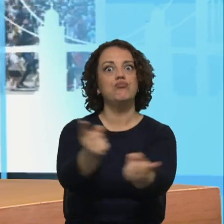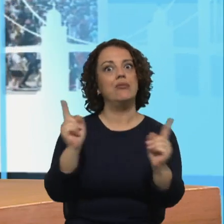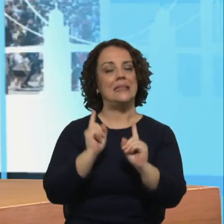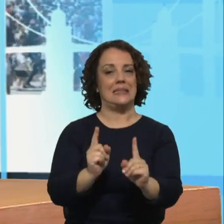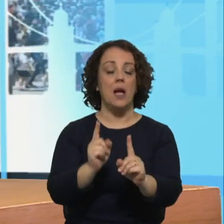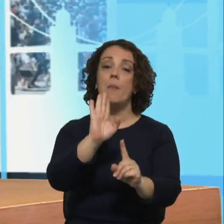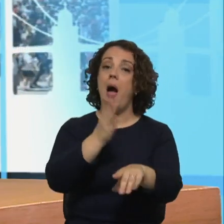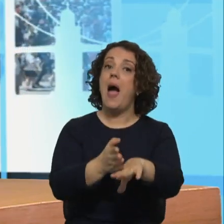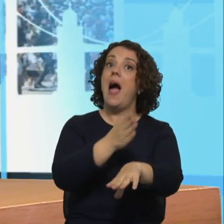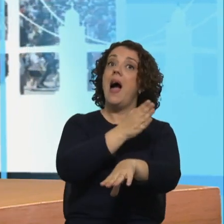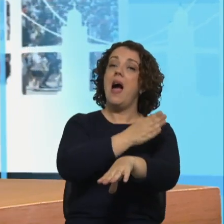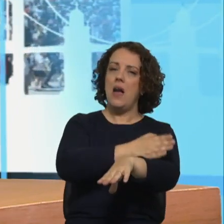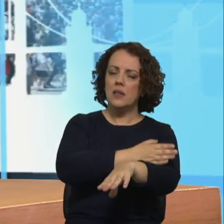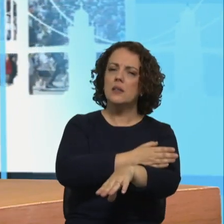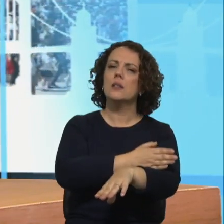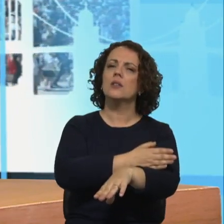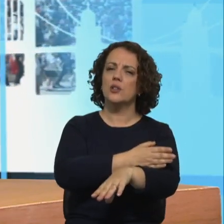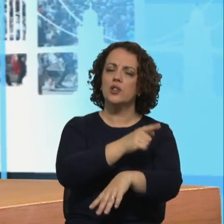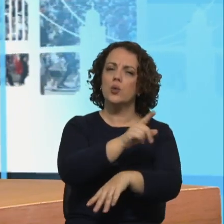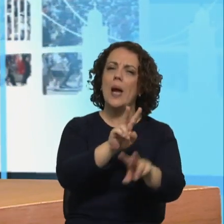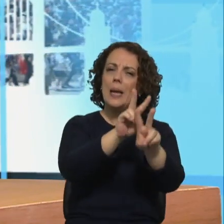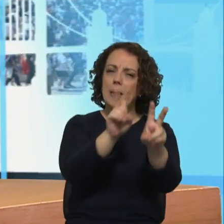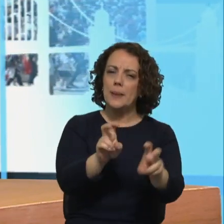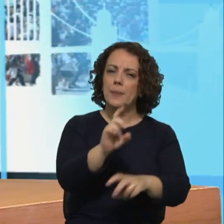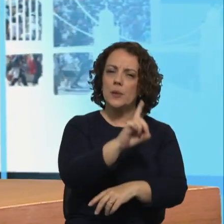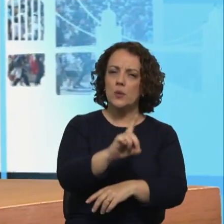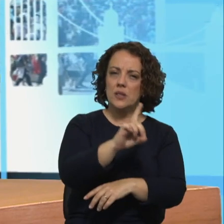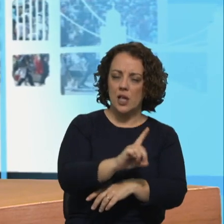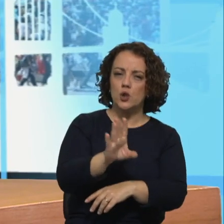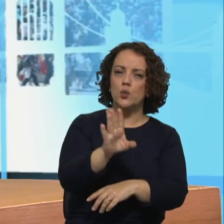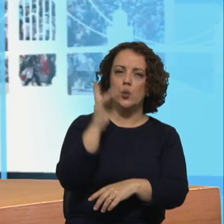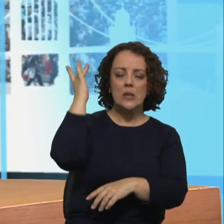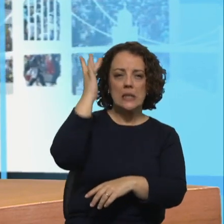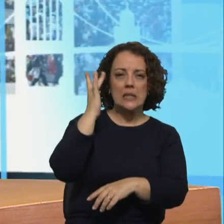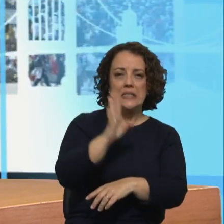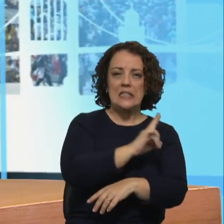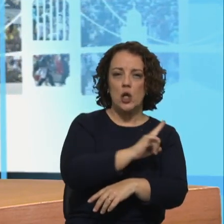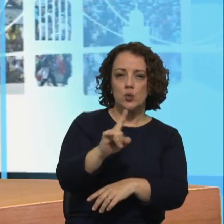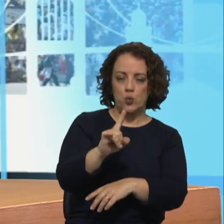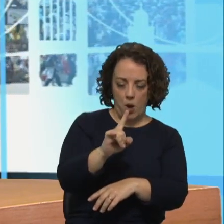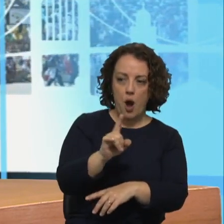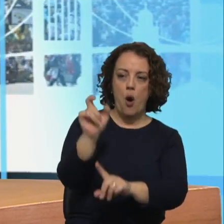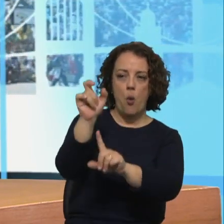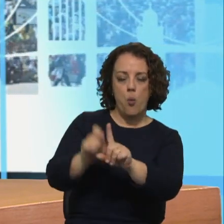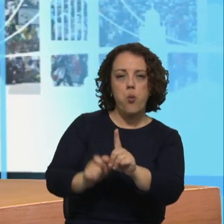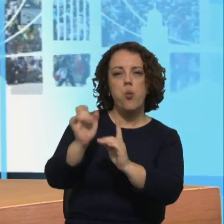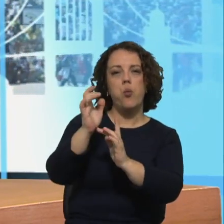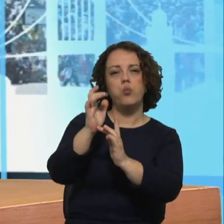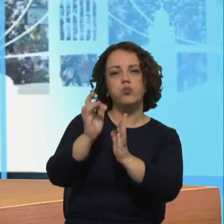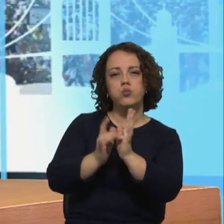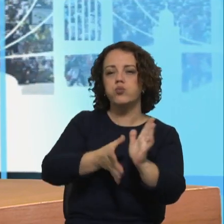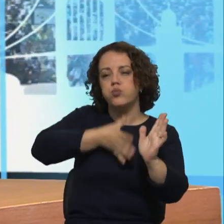antes, no longo discurso, por exemplo, do capítulo 6 de São João, onde ele faz o longo discurso acerca do pão da vida na sinagoga de